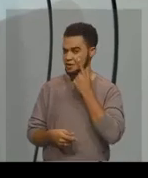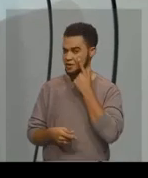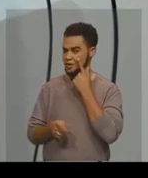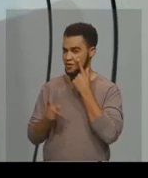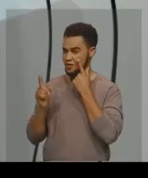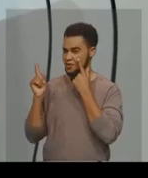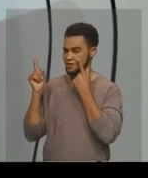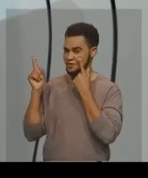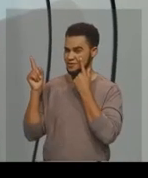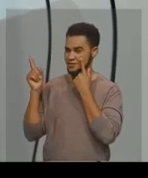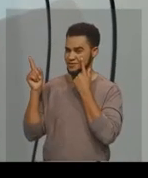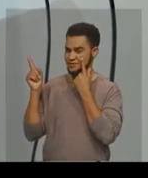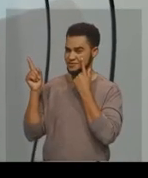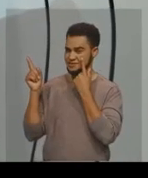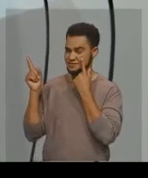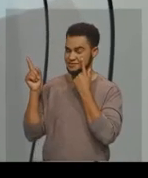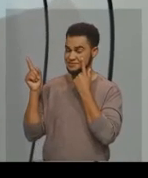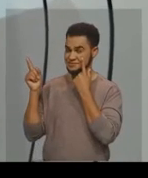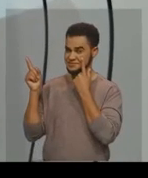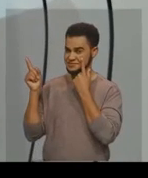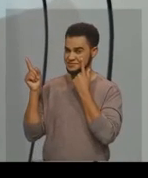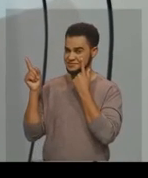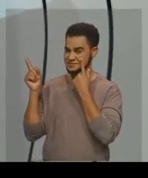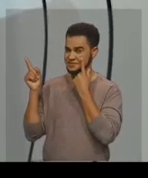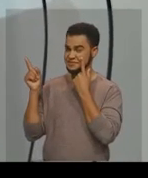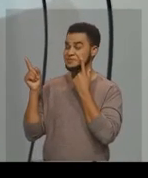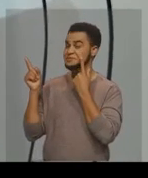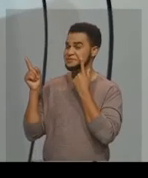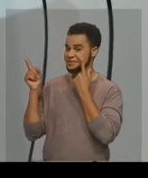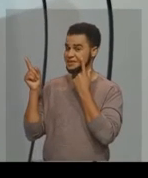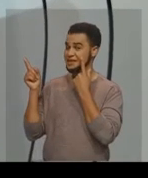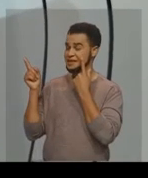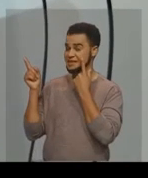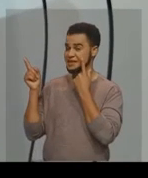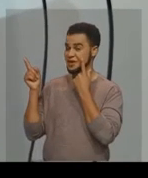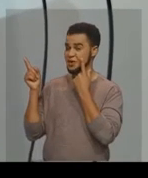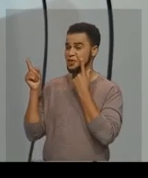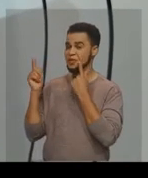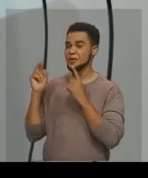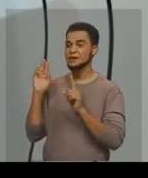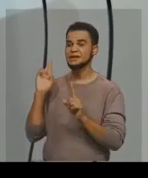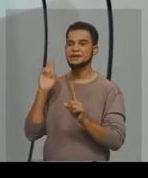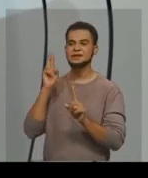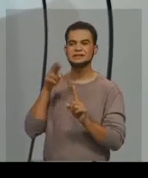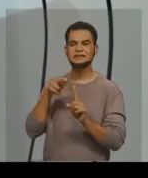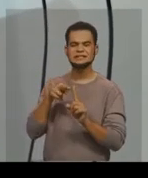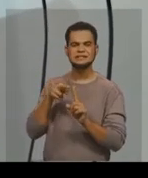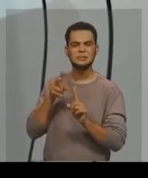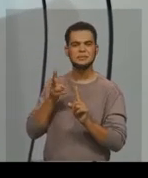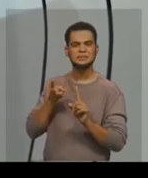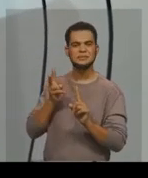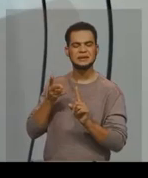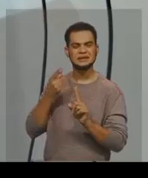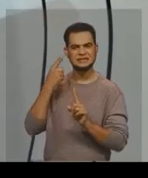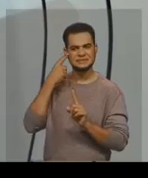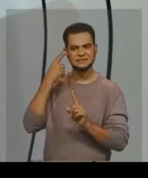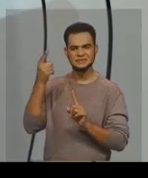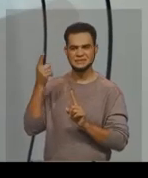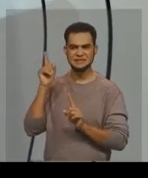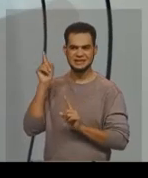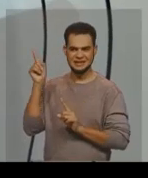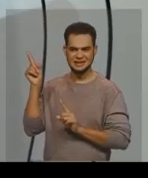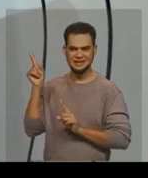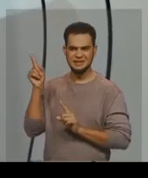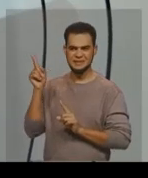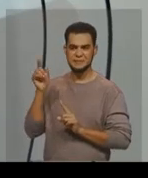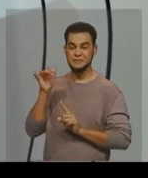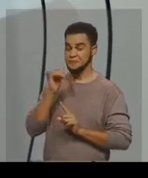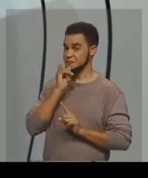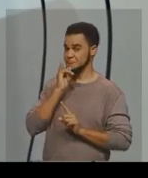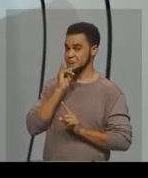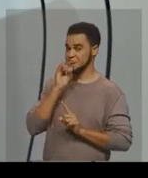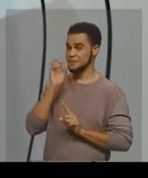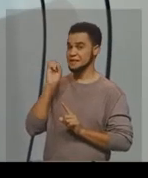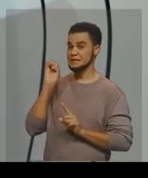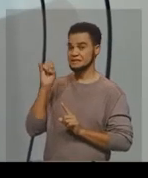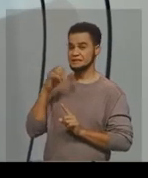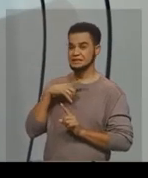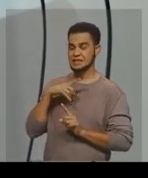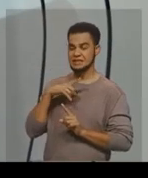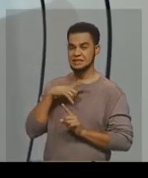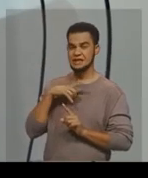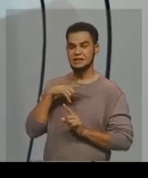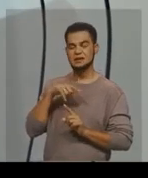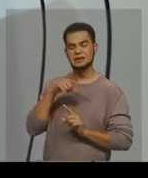IRET. A representação passa a ser sempre na mesma ideia, tá? Quando está marcado o ângulo no meio,